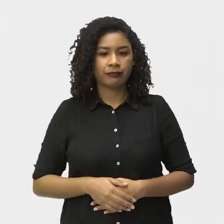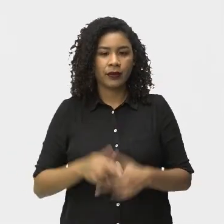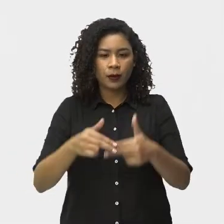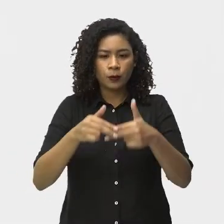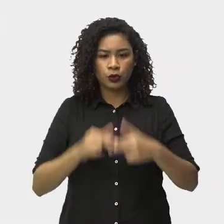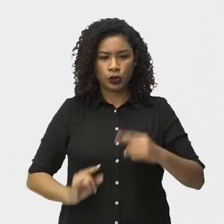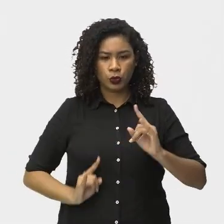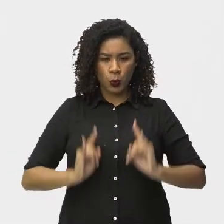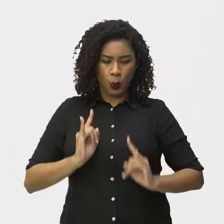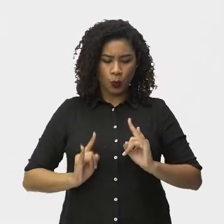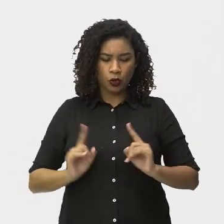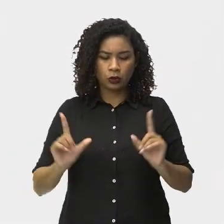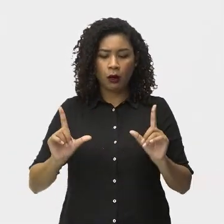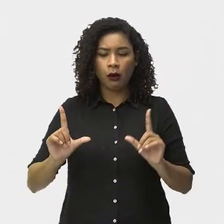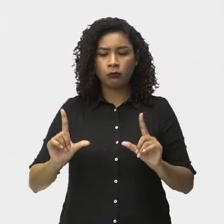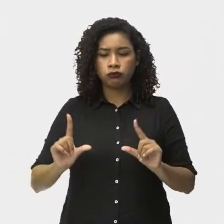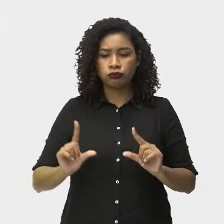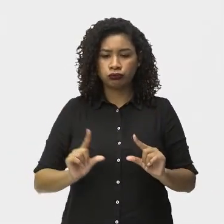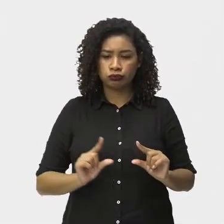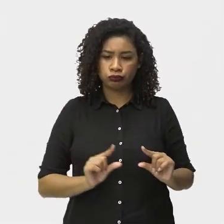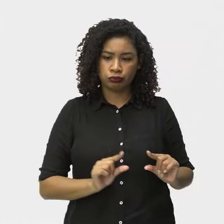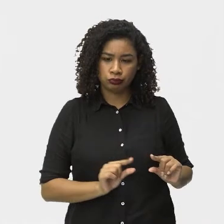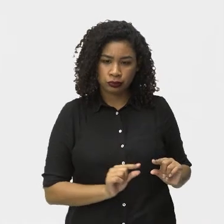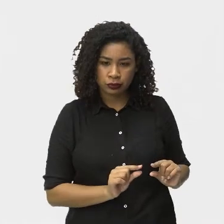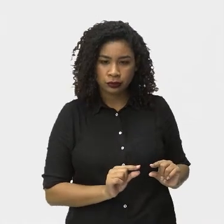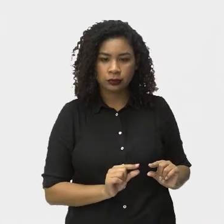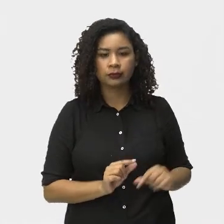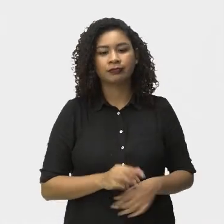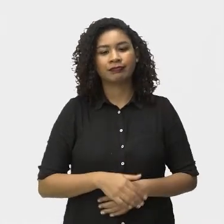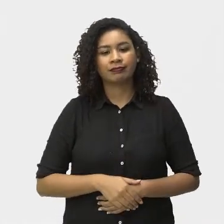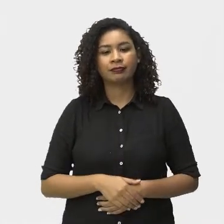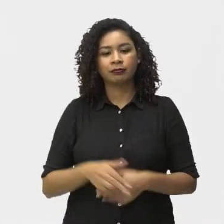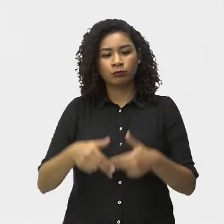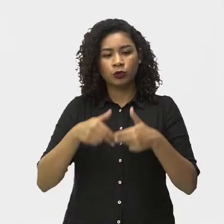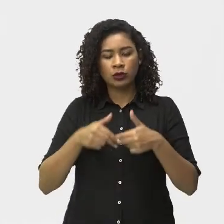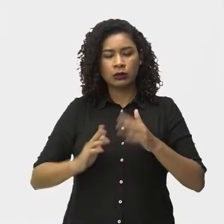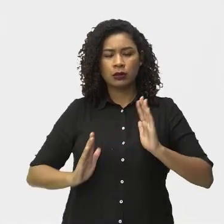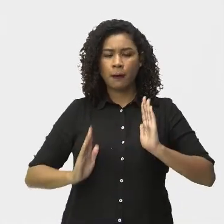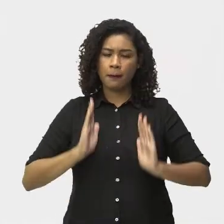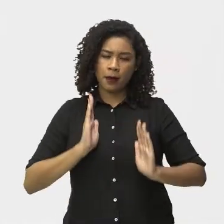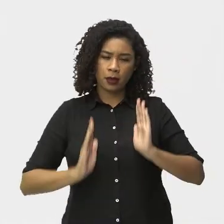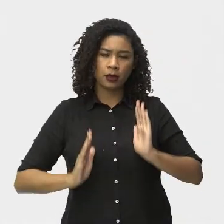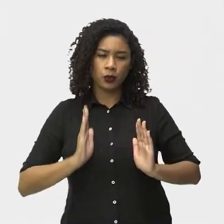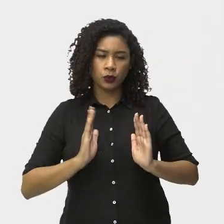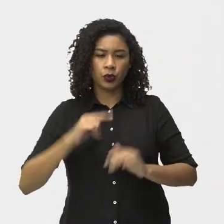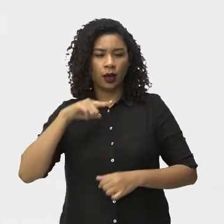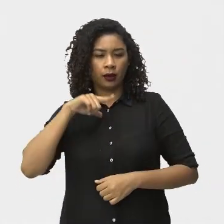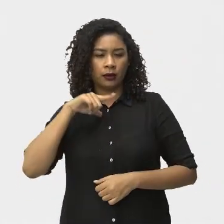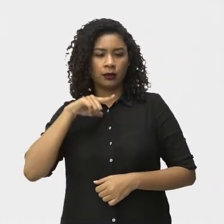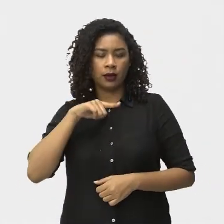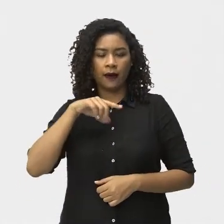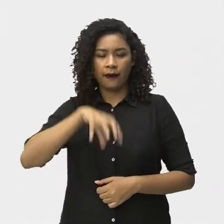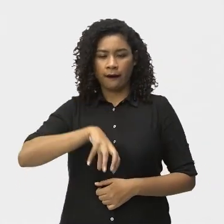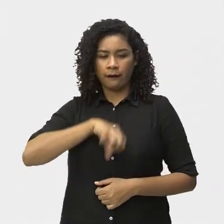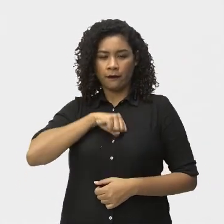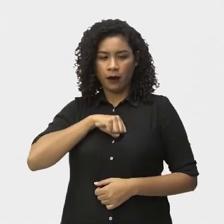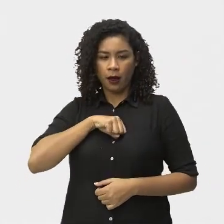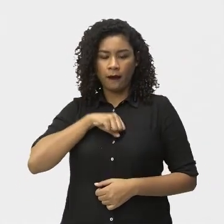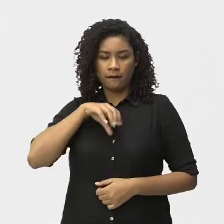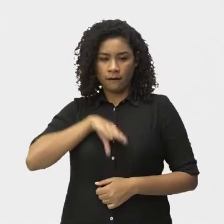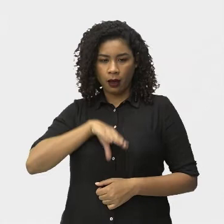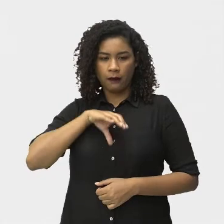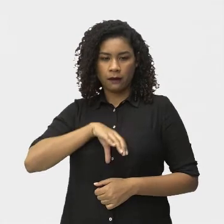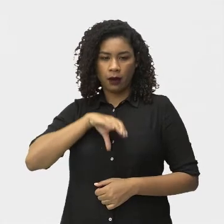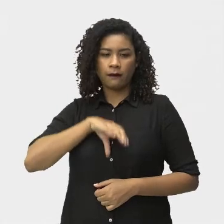essa fase de transição é dada o nome de climatério. E é um período onde, após a última menstruação, é chamado